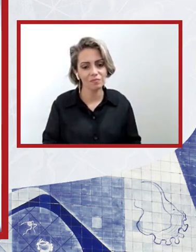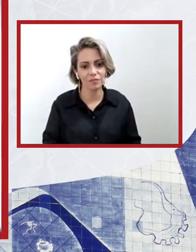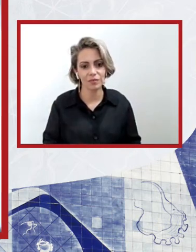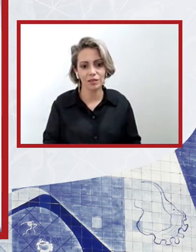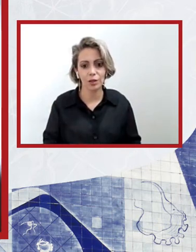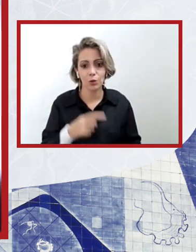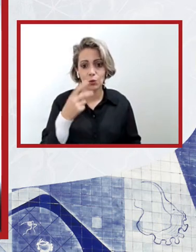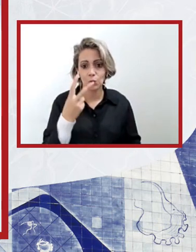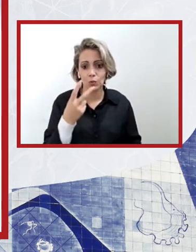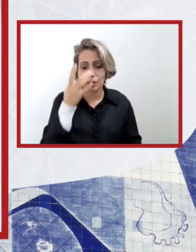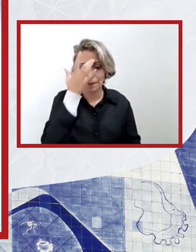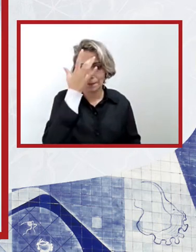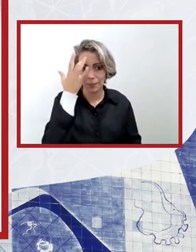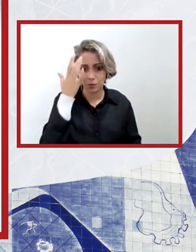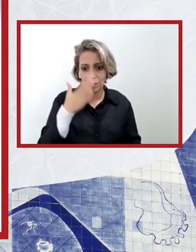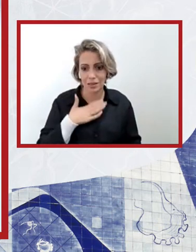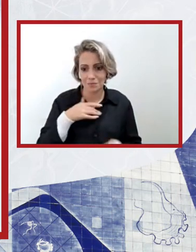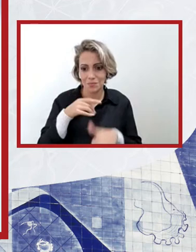minha pesquisa que